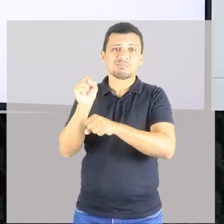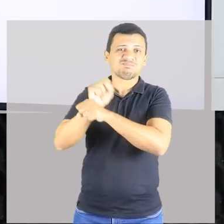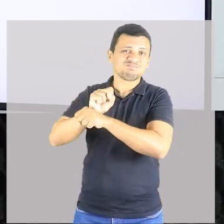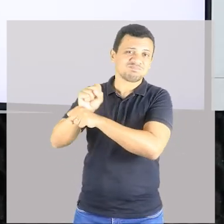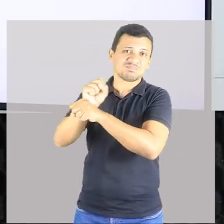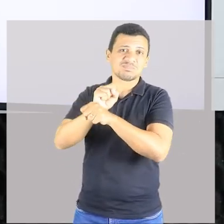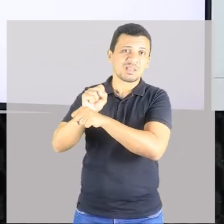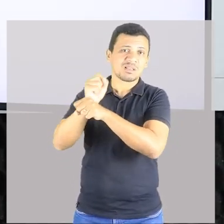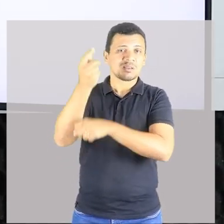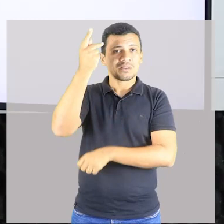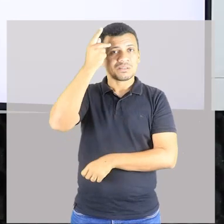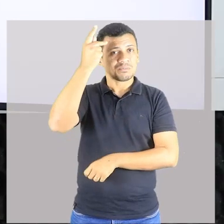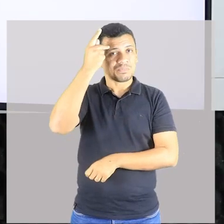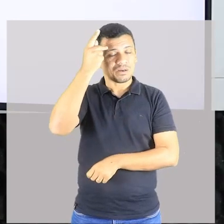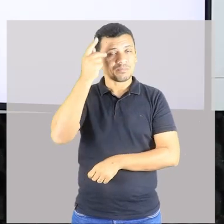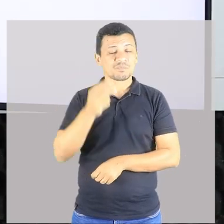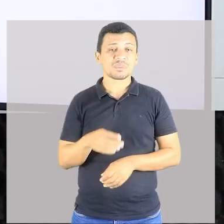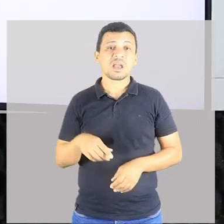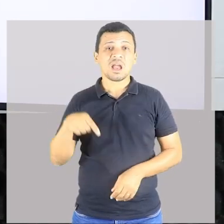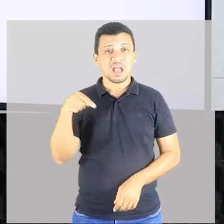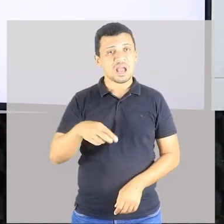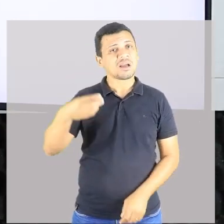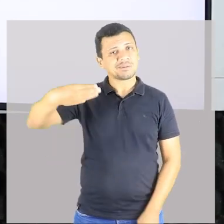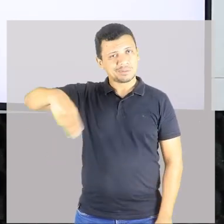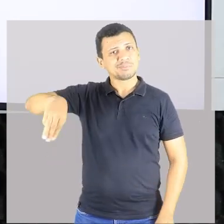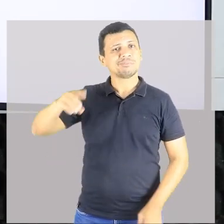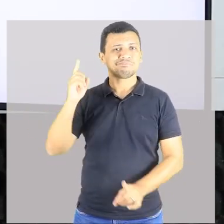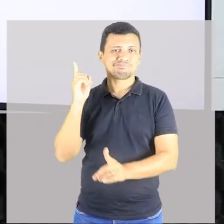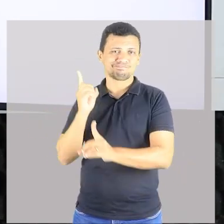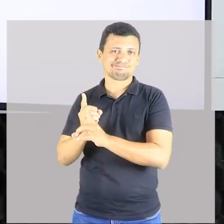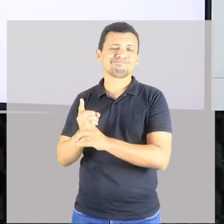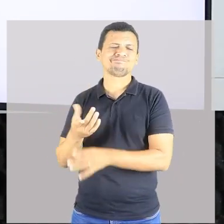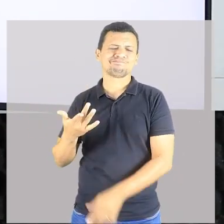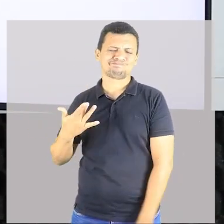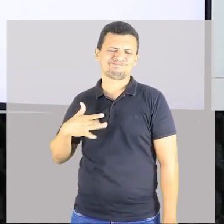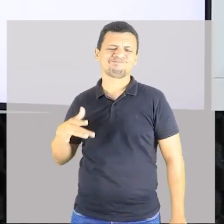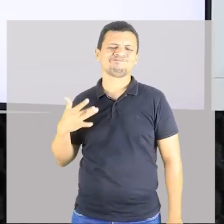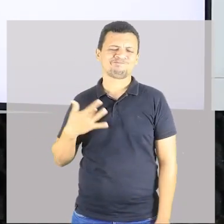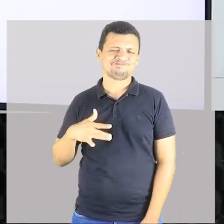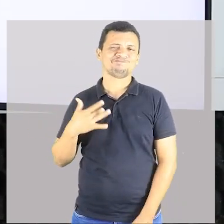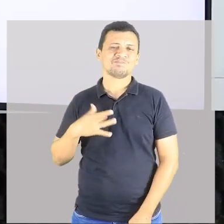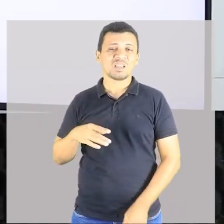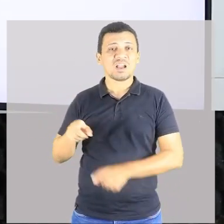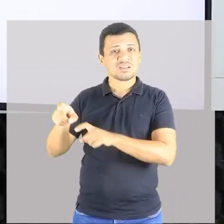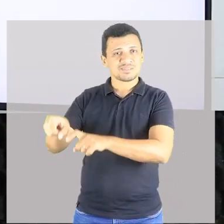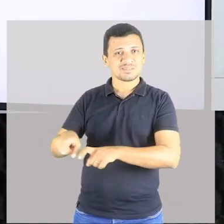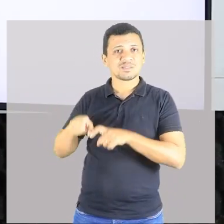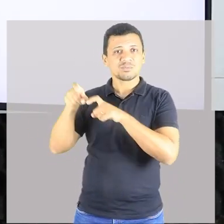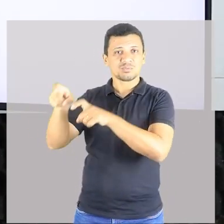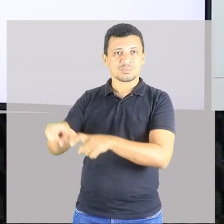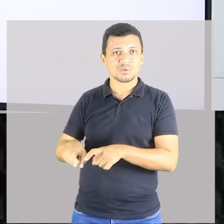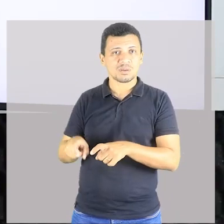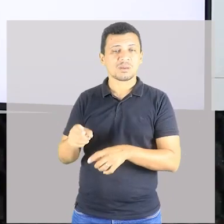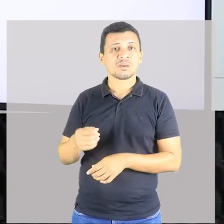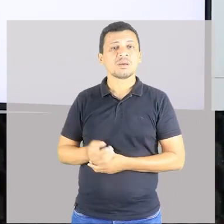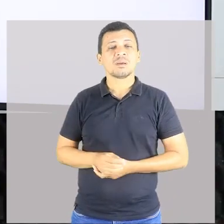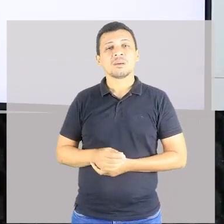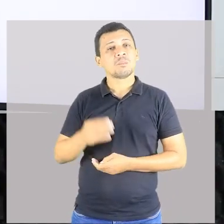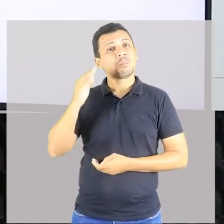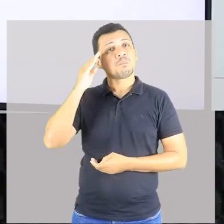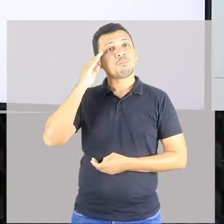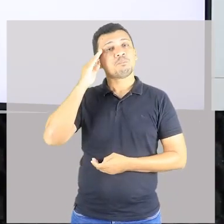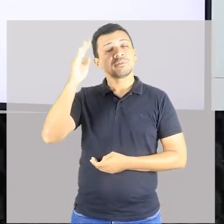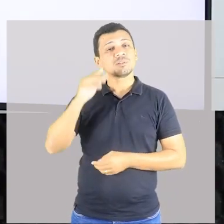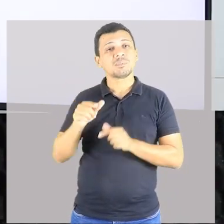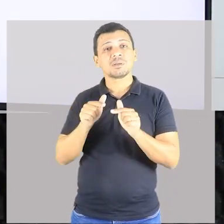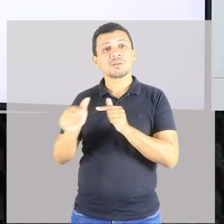regiões de São Paulo, tá certo? Aqui no Maranhão a gente tem essa realidade, infelizmente ainda, né? Em alguns setores rurais aí, de trabalhadores, principalmente muito